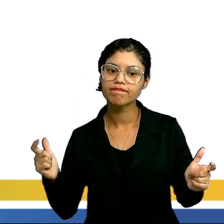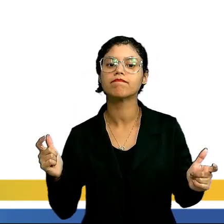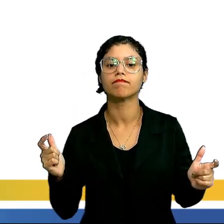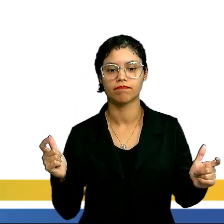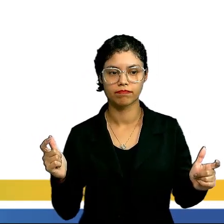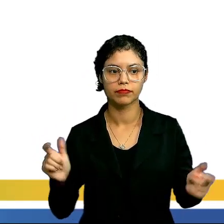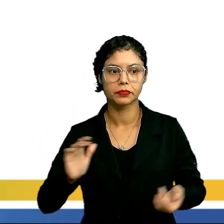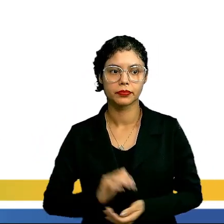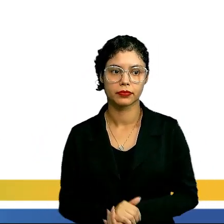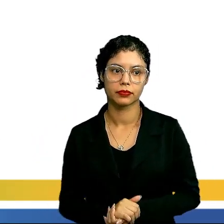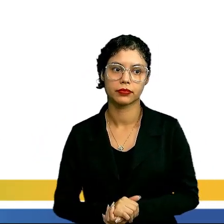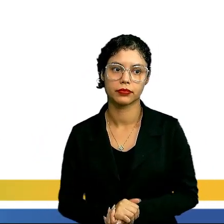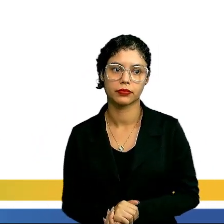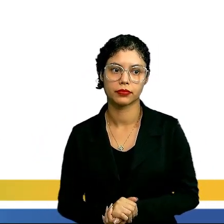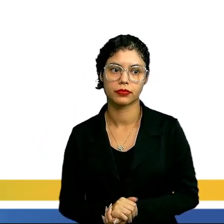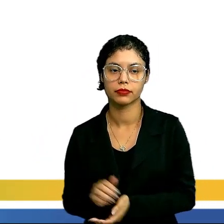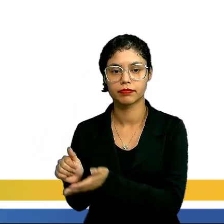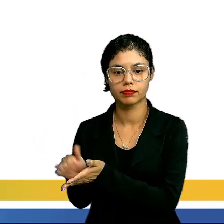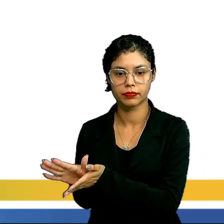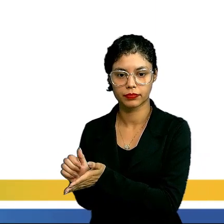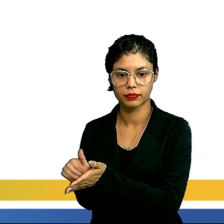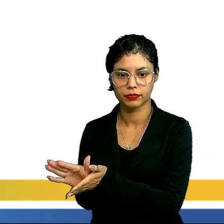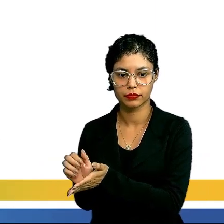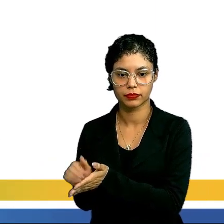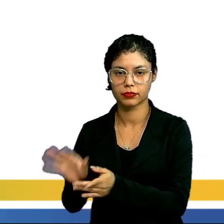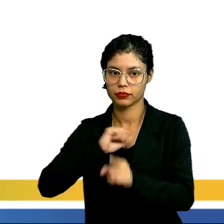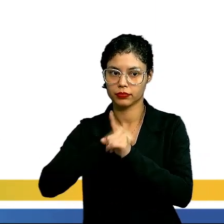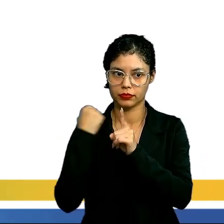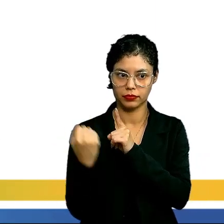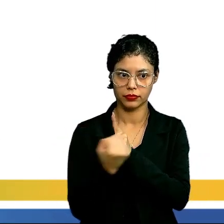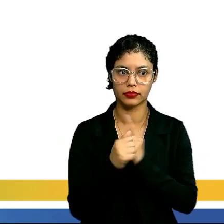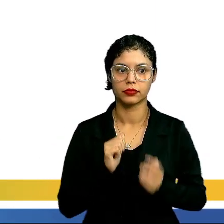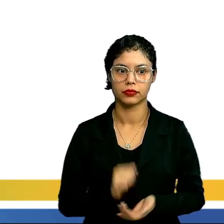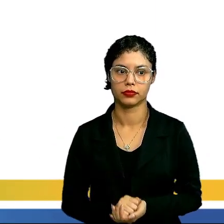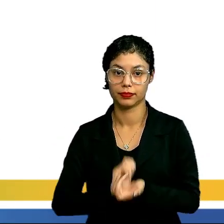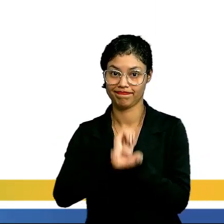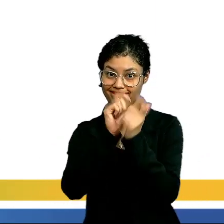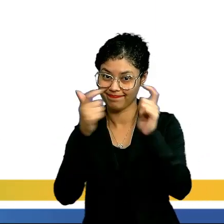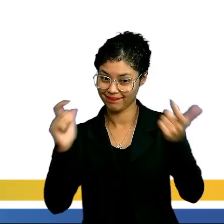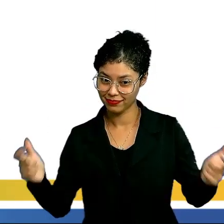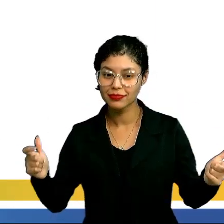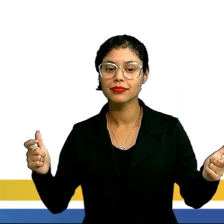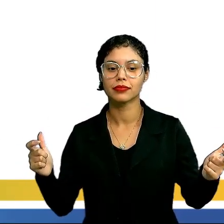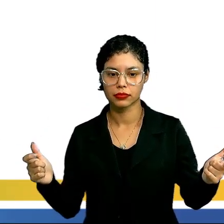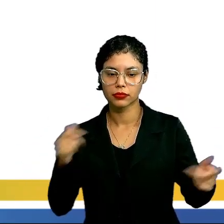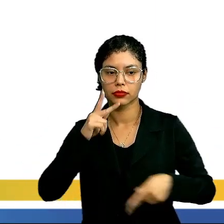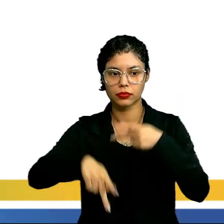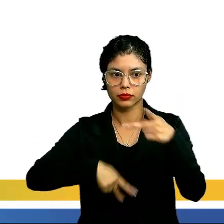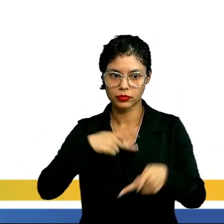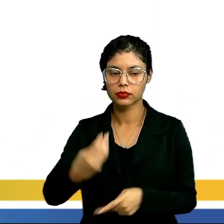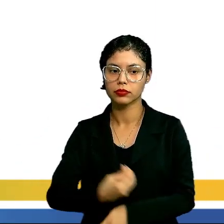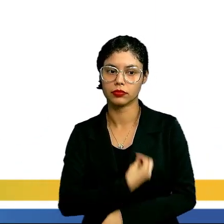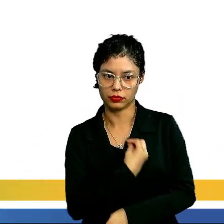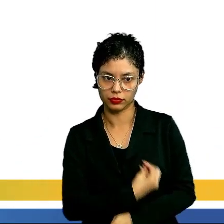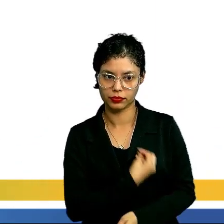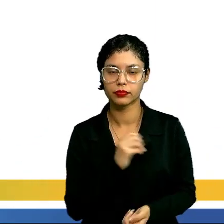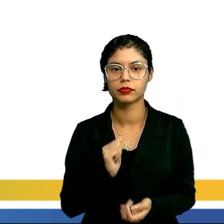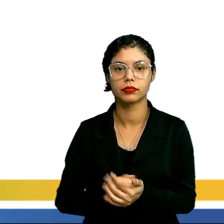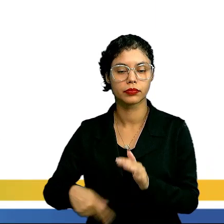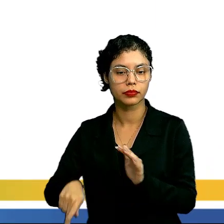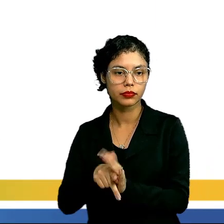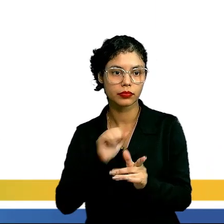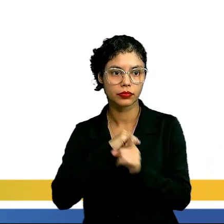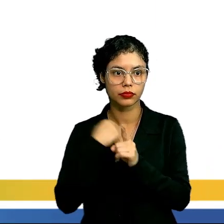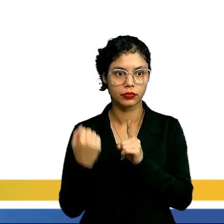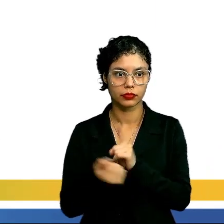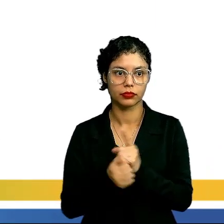de corrupção. Nós temos a exclusão social, que aí nós temos uma grande parcela da população que vive à margem da